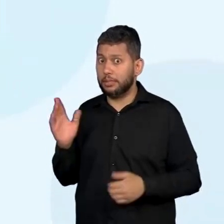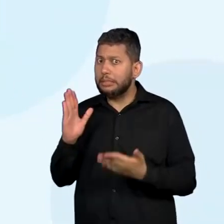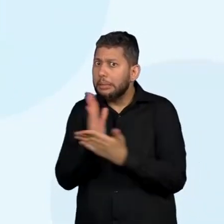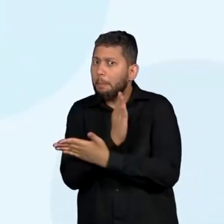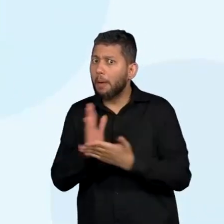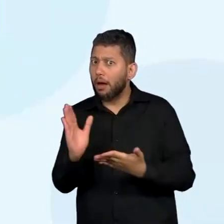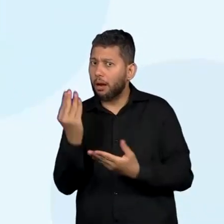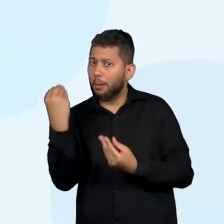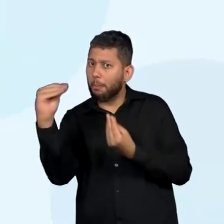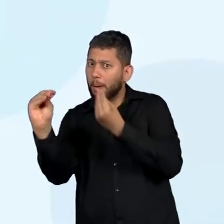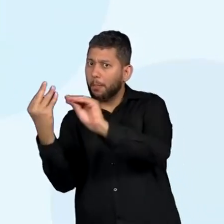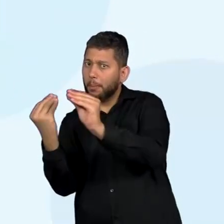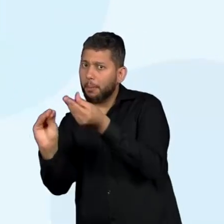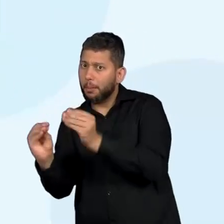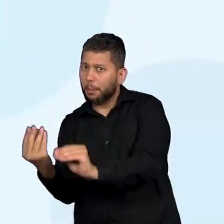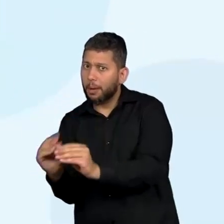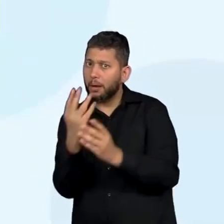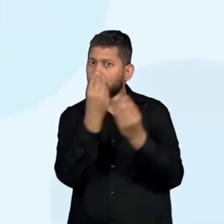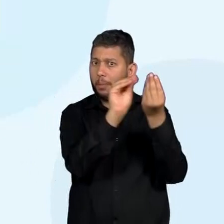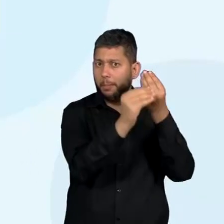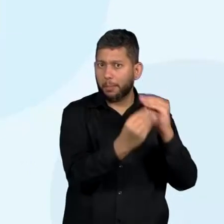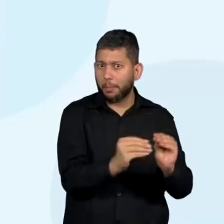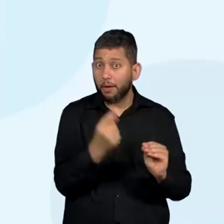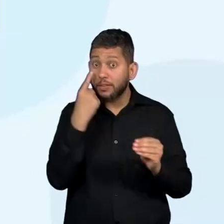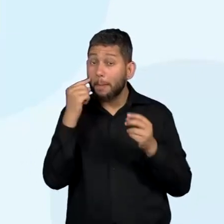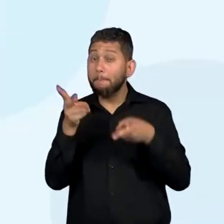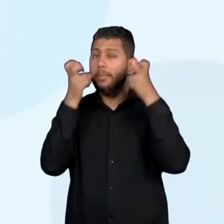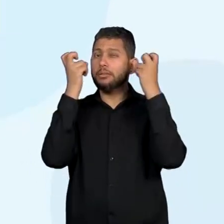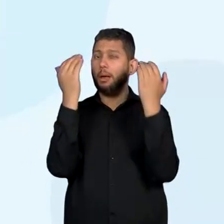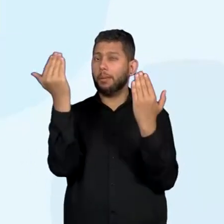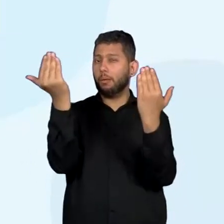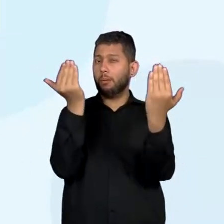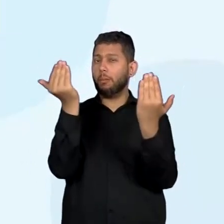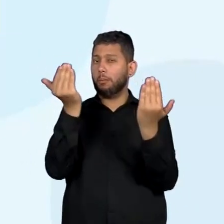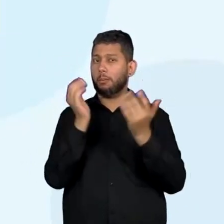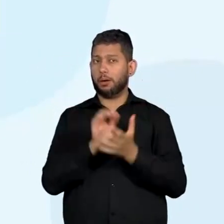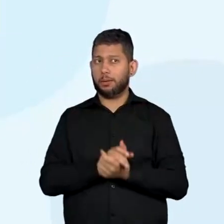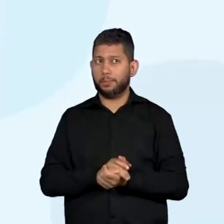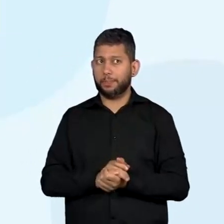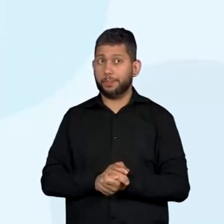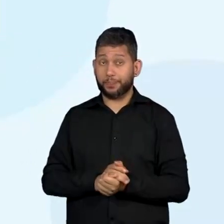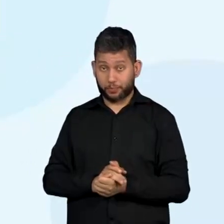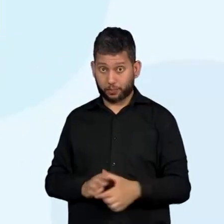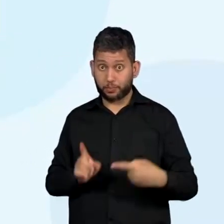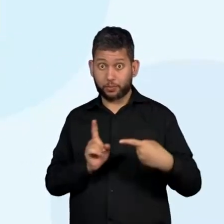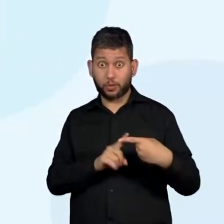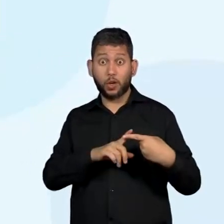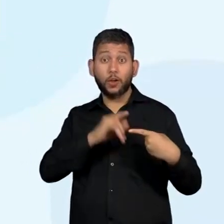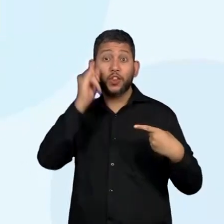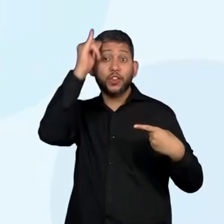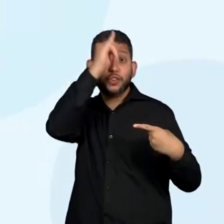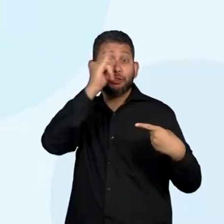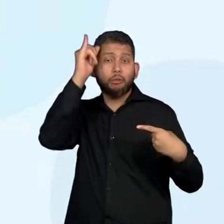consegue alguma coisa em comum entre elas. Com o C, nós temos